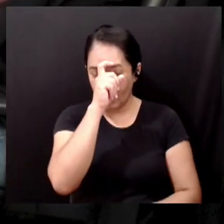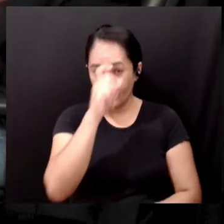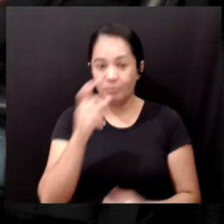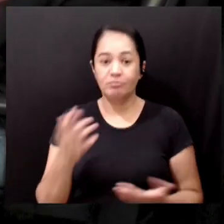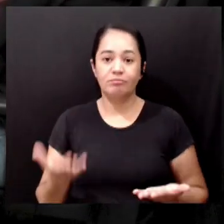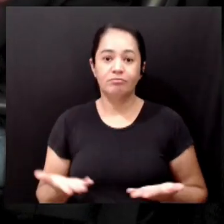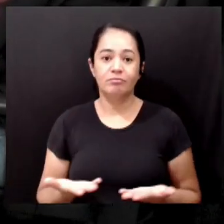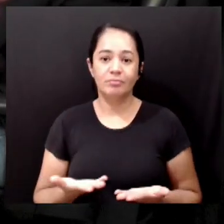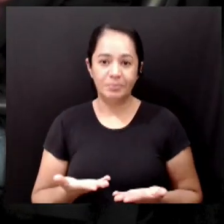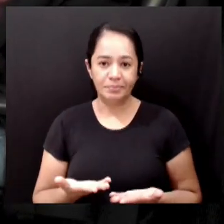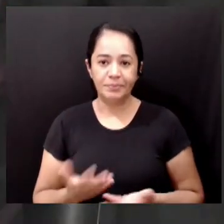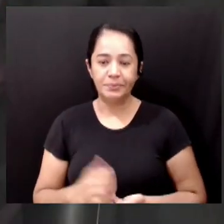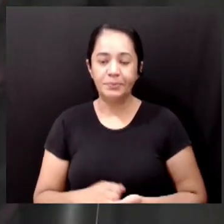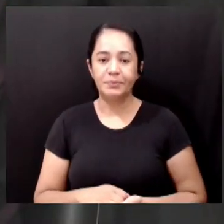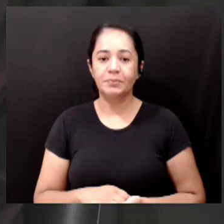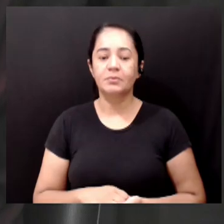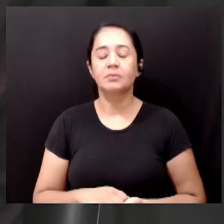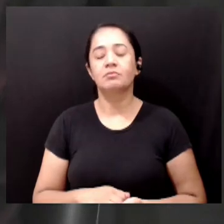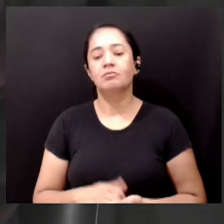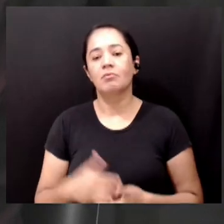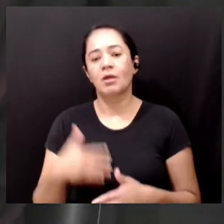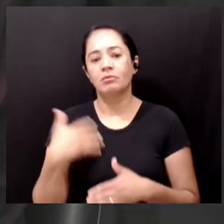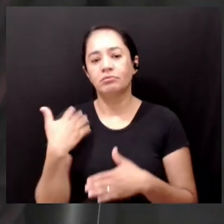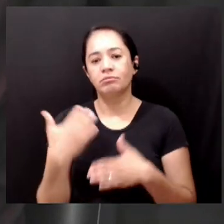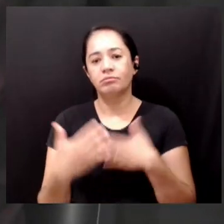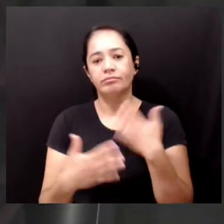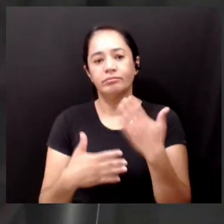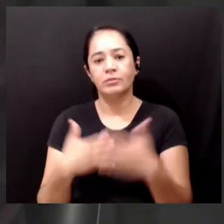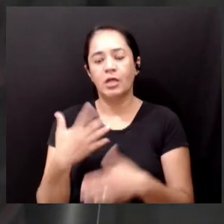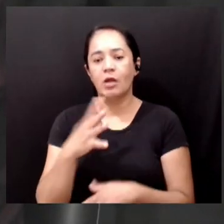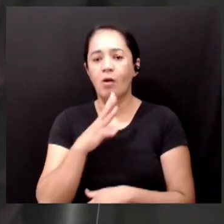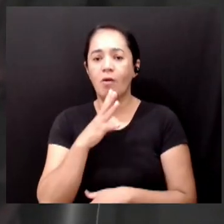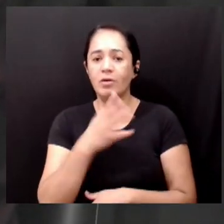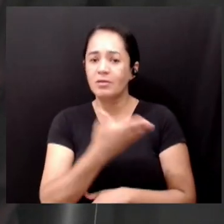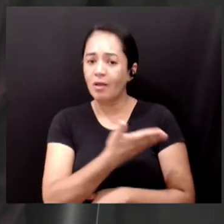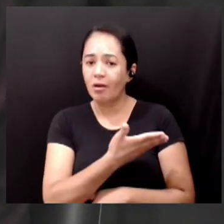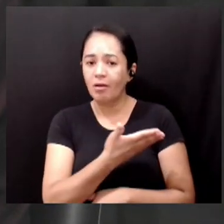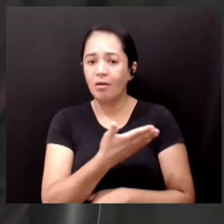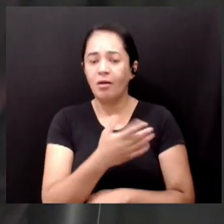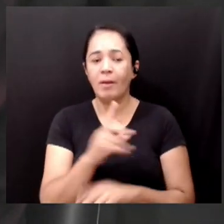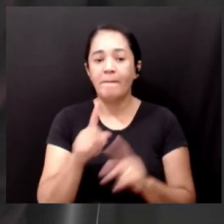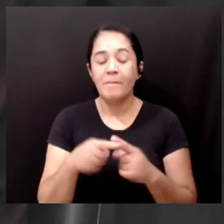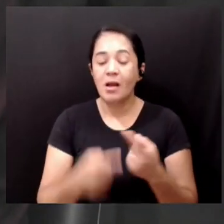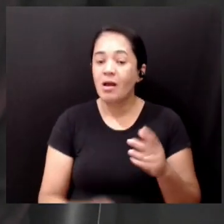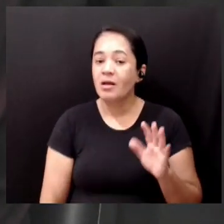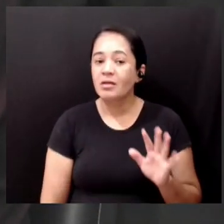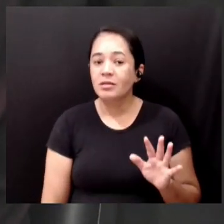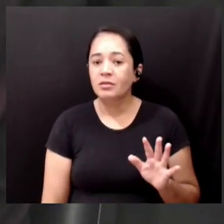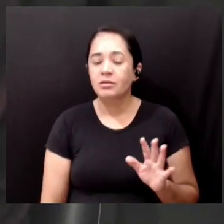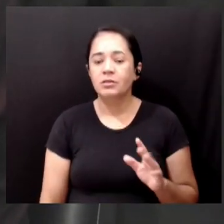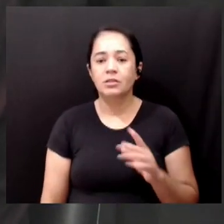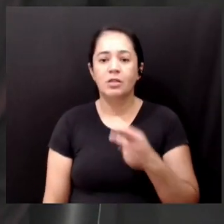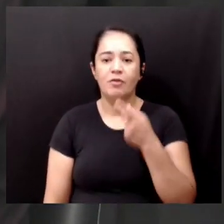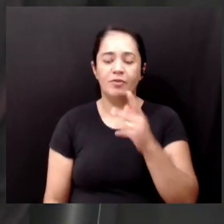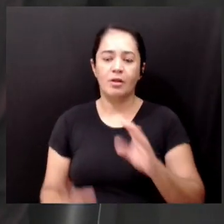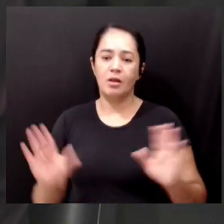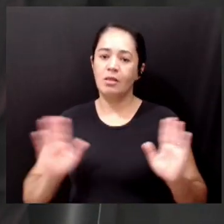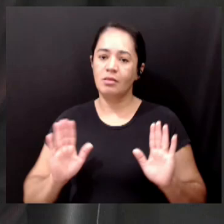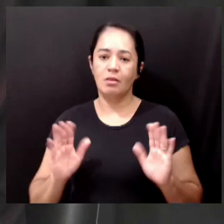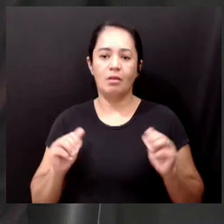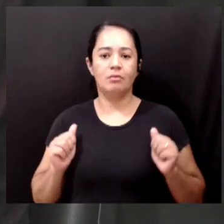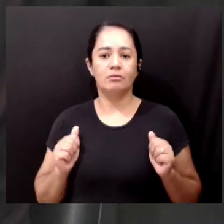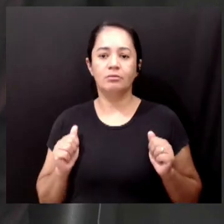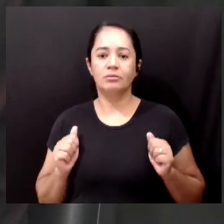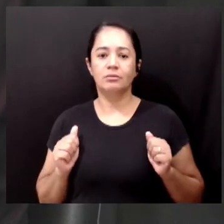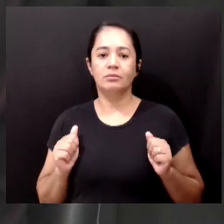hospitalar. E acabei conhecendo ela ali. Mas ali não falei nada, fiquei quieto. Mas ali nasceu